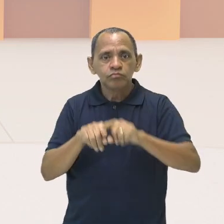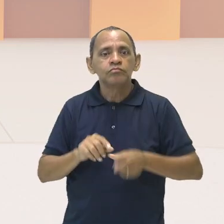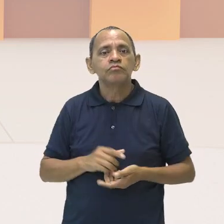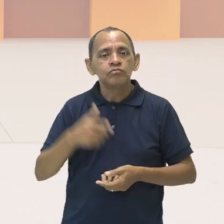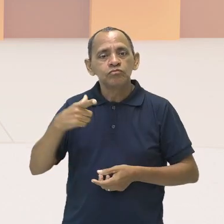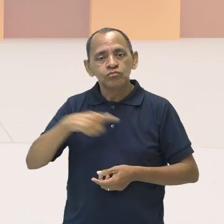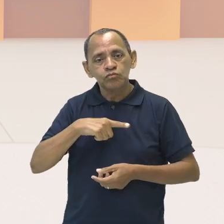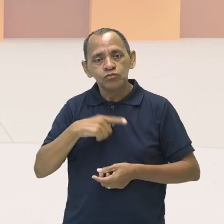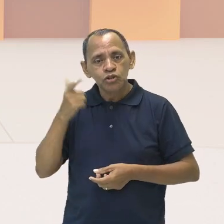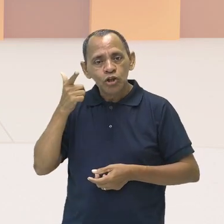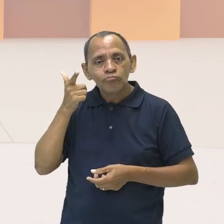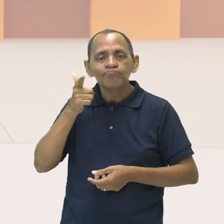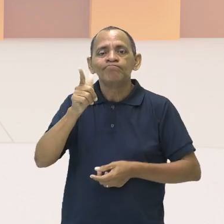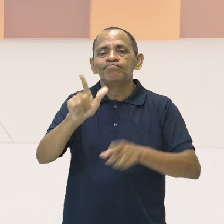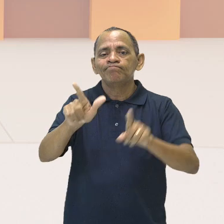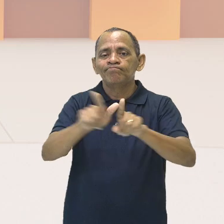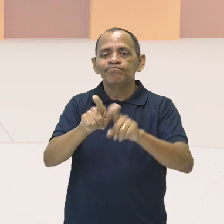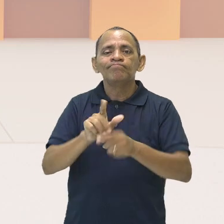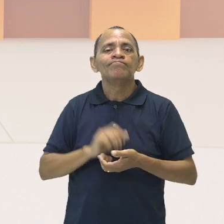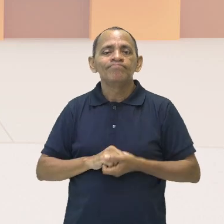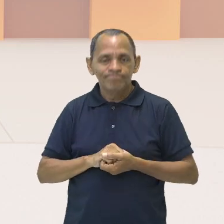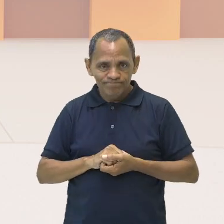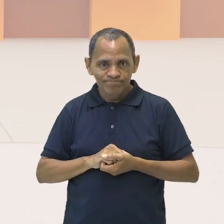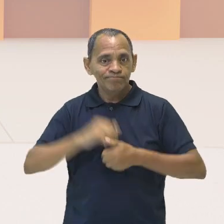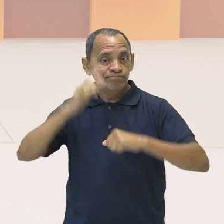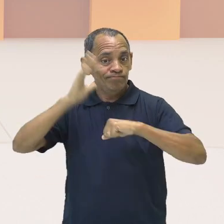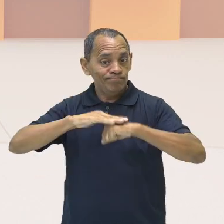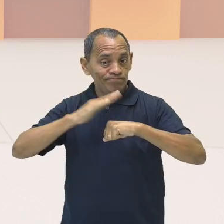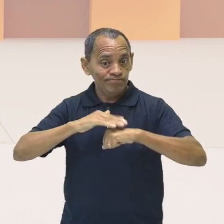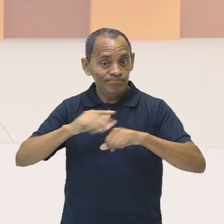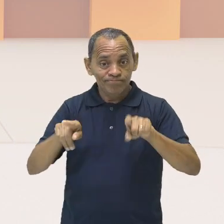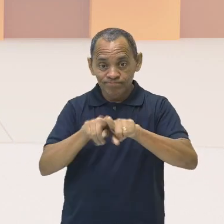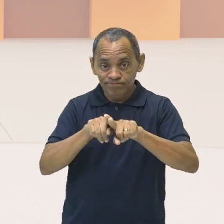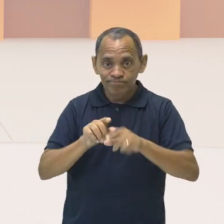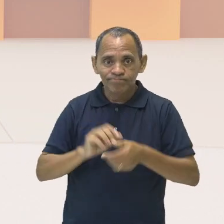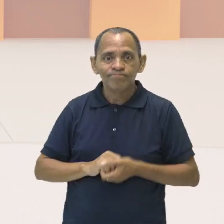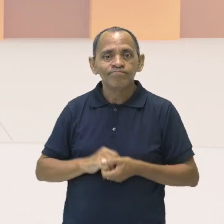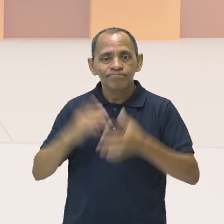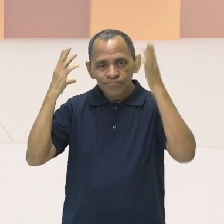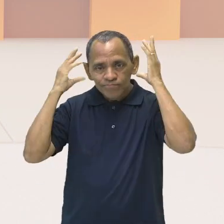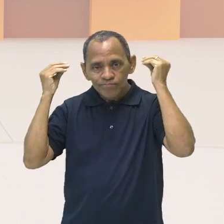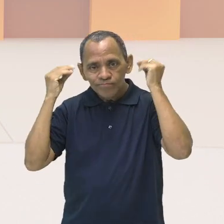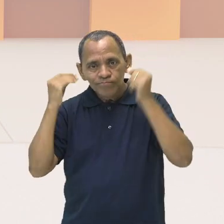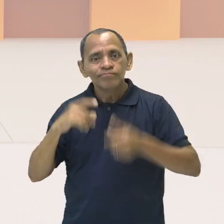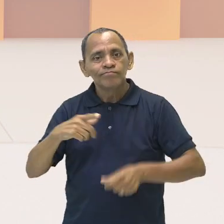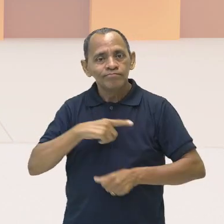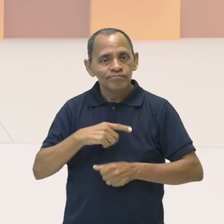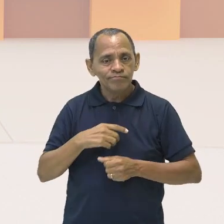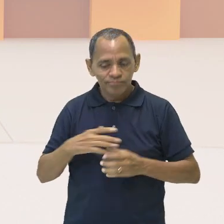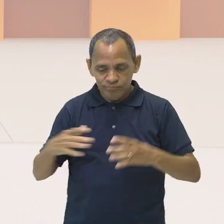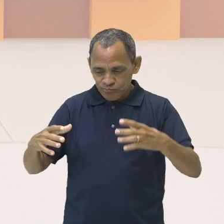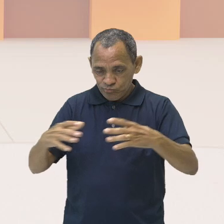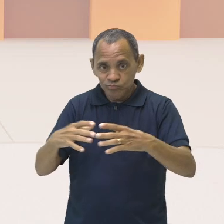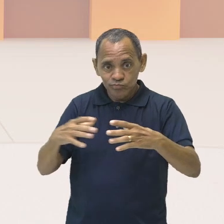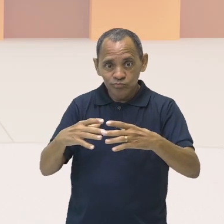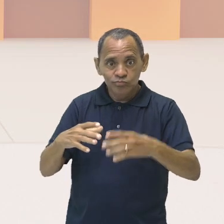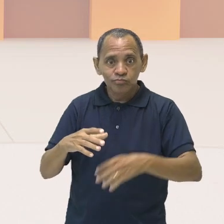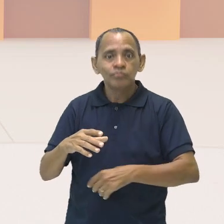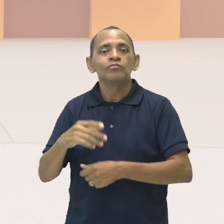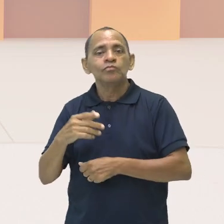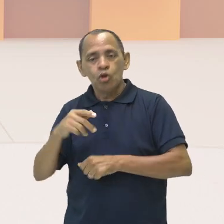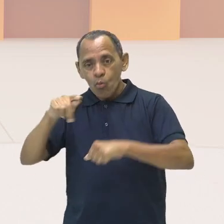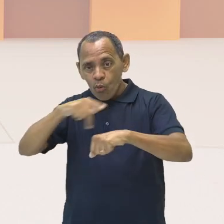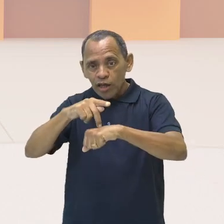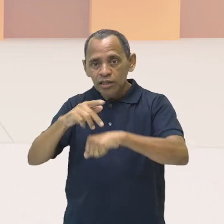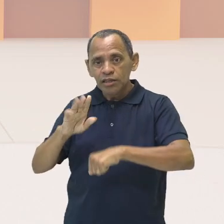sua recente independência. A Holanda fazia parte dos Países Baixos, que eram